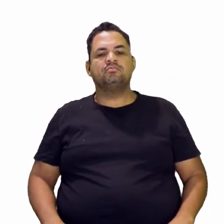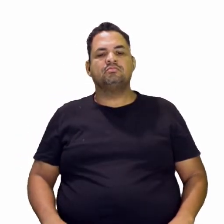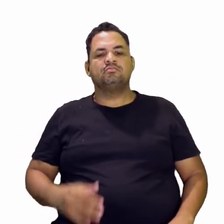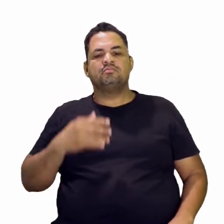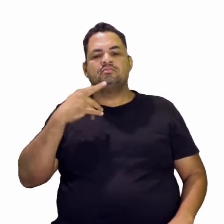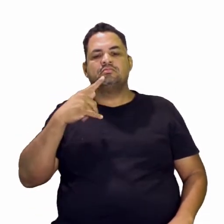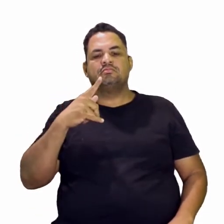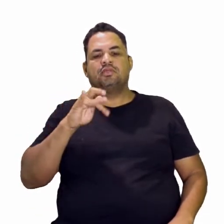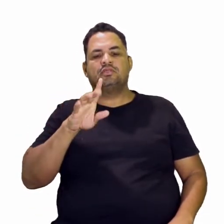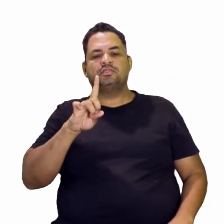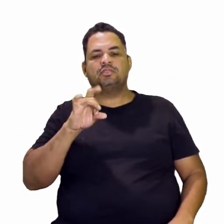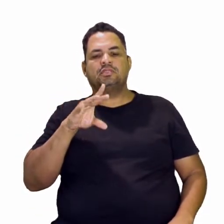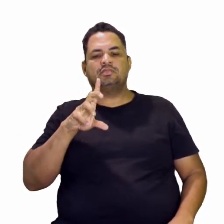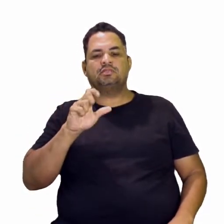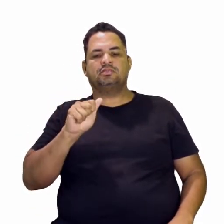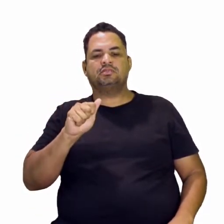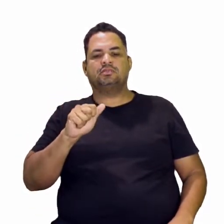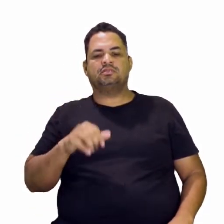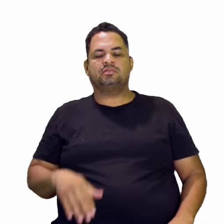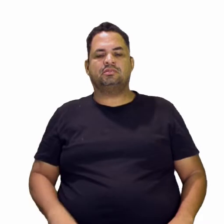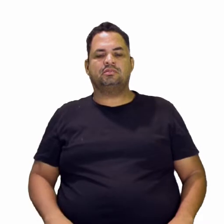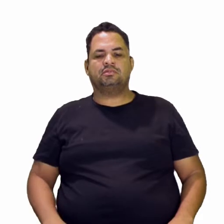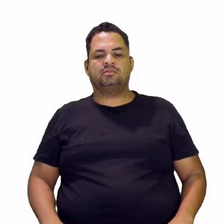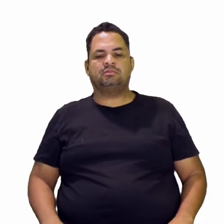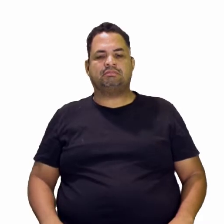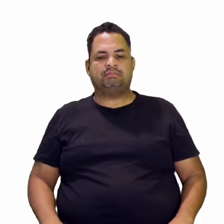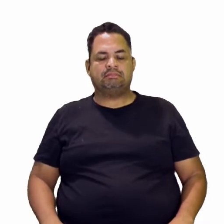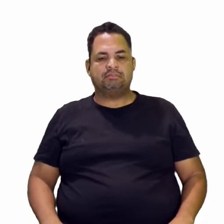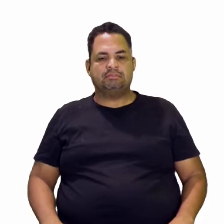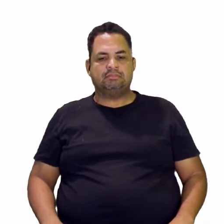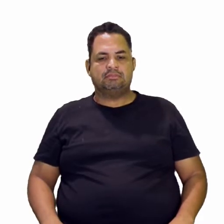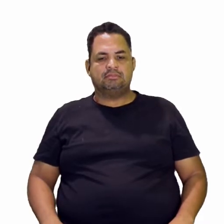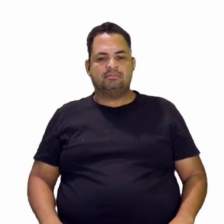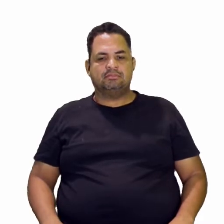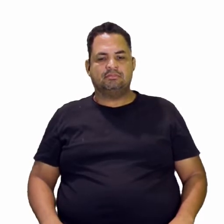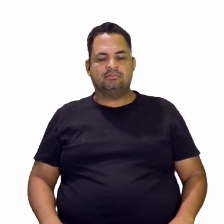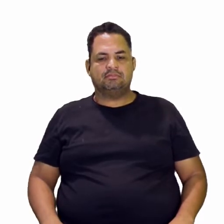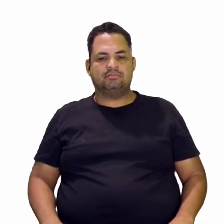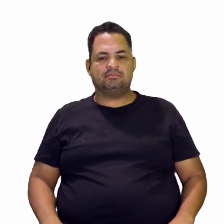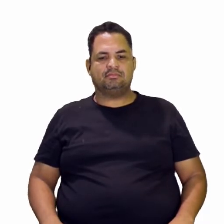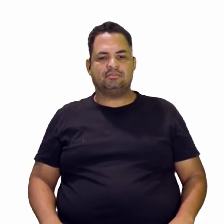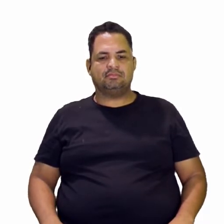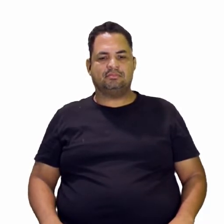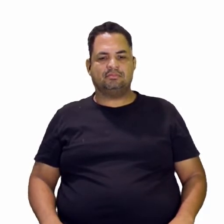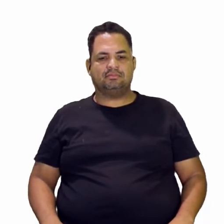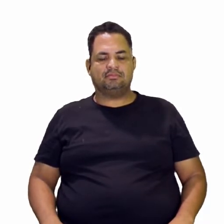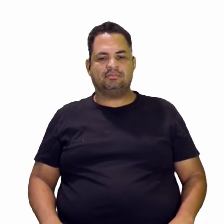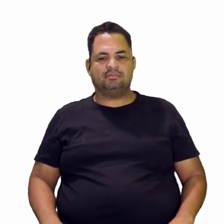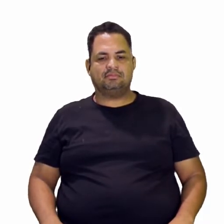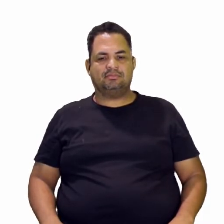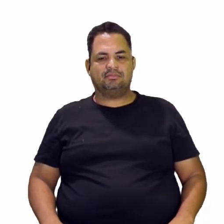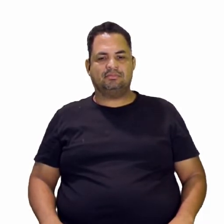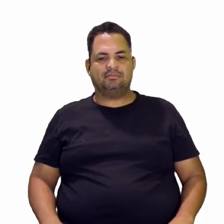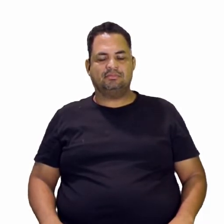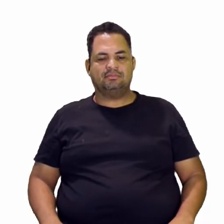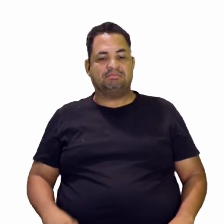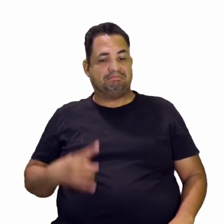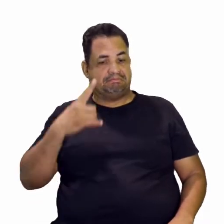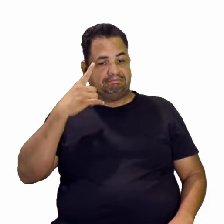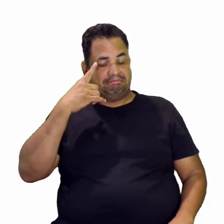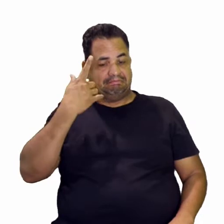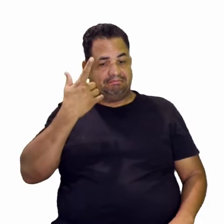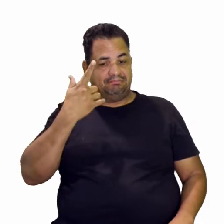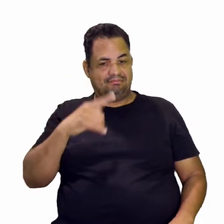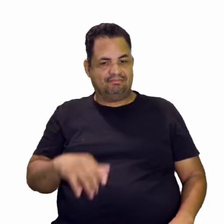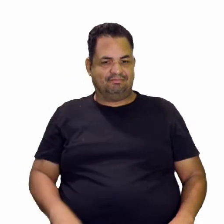As prostaglandinas. Professor, vou colocar o nome da minha gatinha. Prostaglandina! Já pensou, hein? A bichinha vai